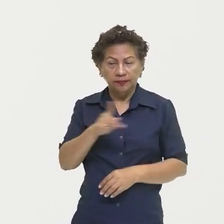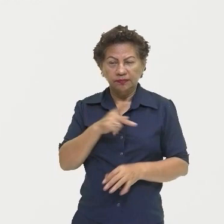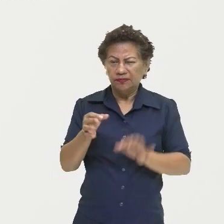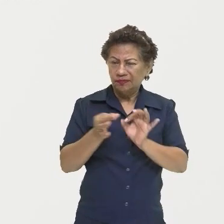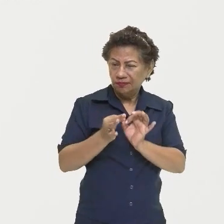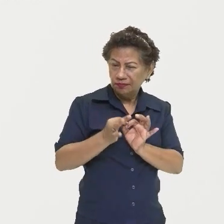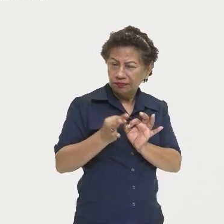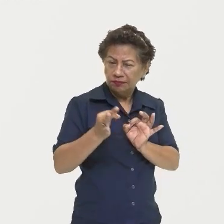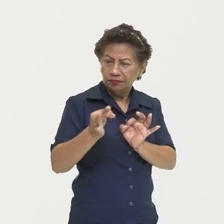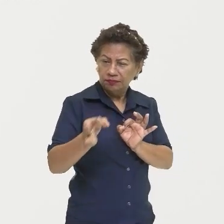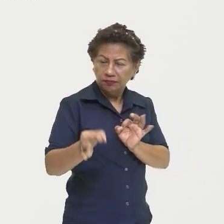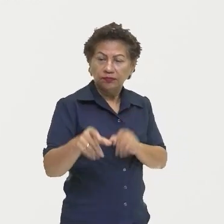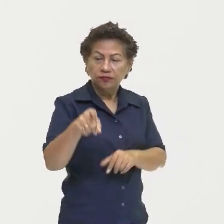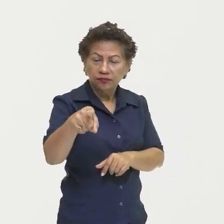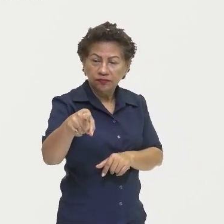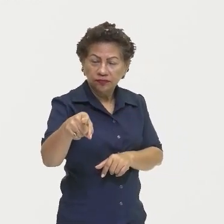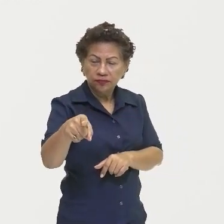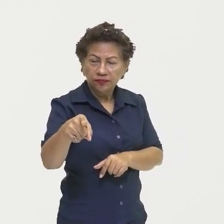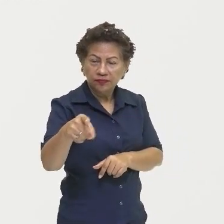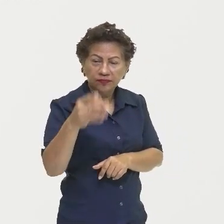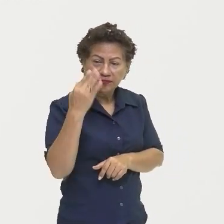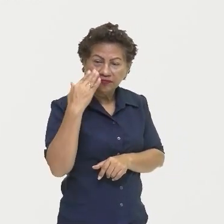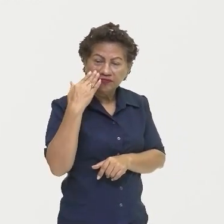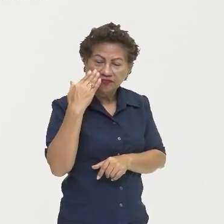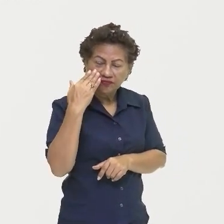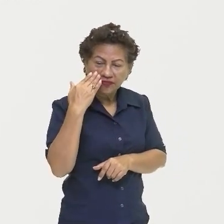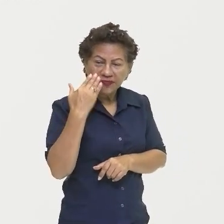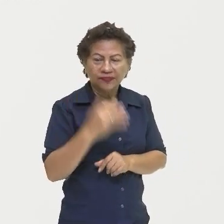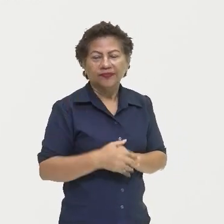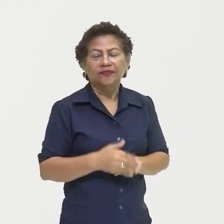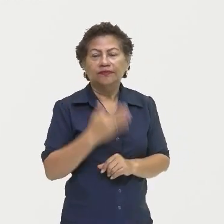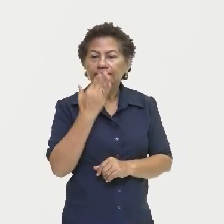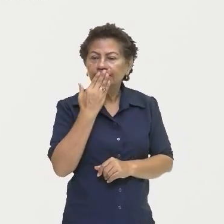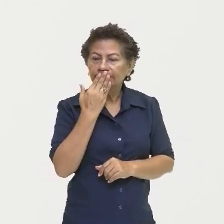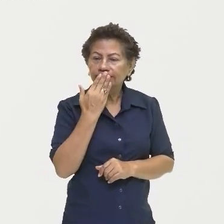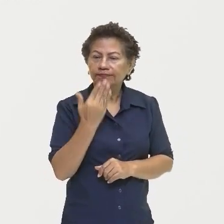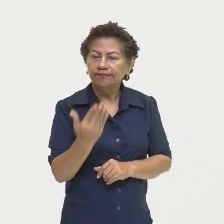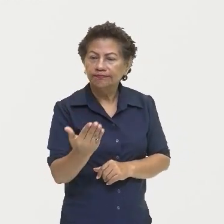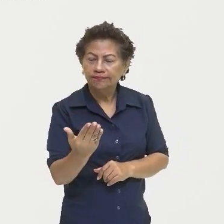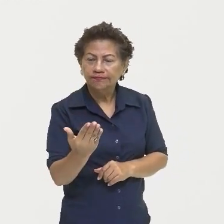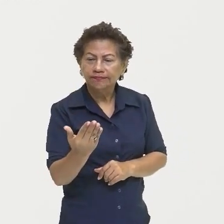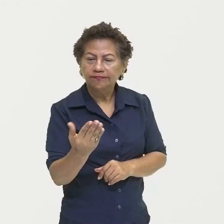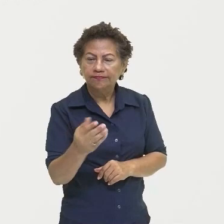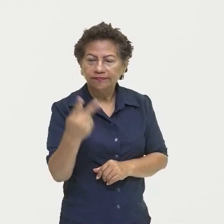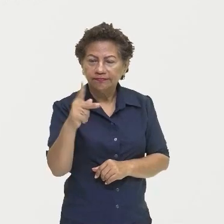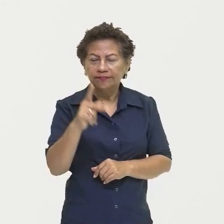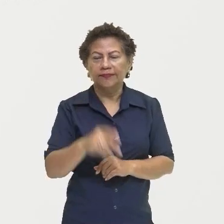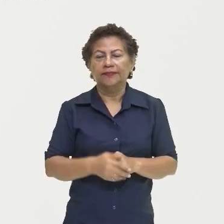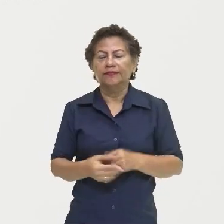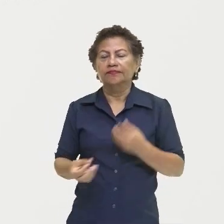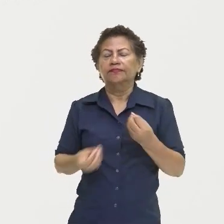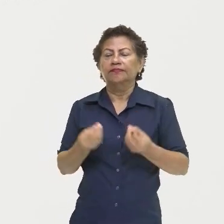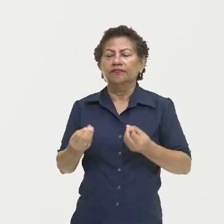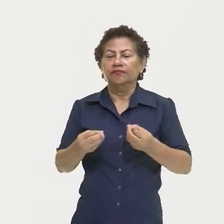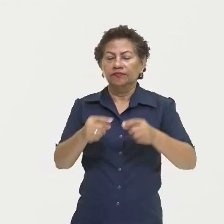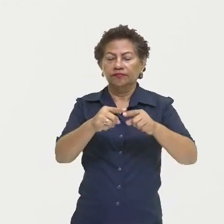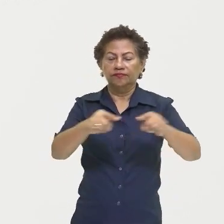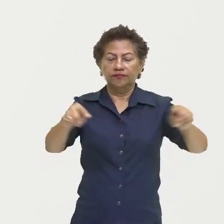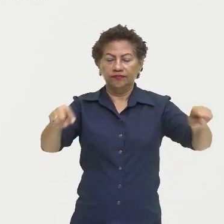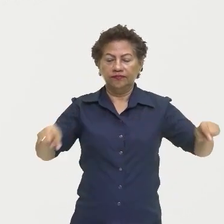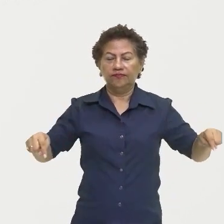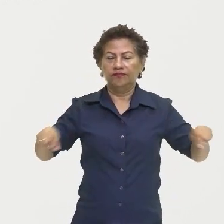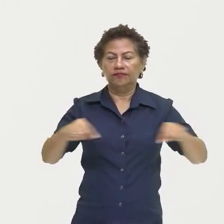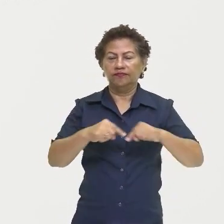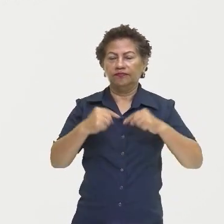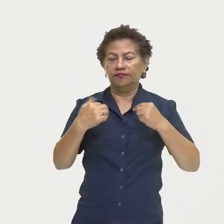como se vocês estivessem aqui na minha frente. Eu estou olhando para a câmera, mas é como se eu estivesse no grande auditório assistindo